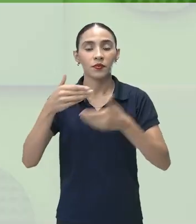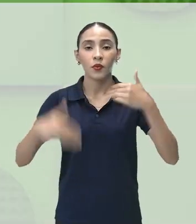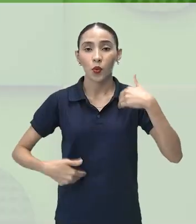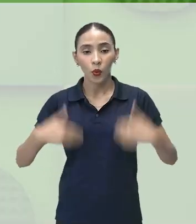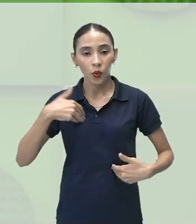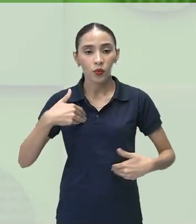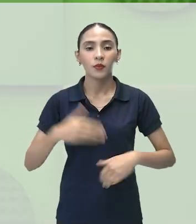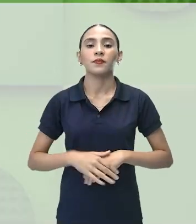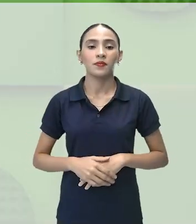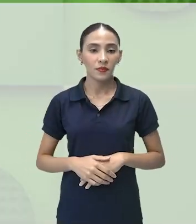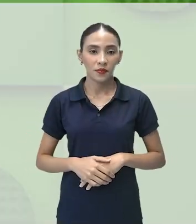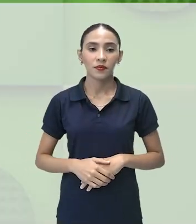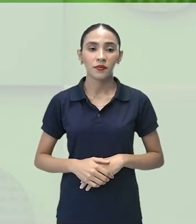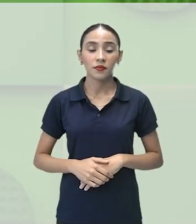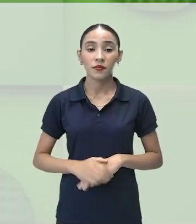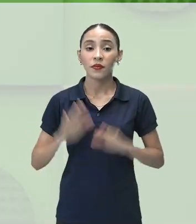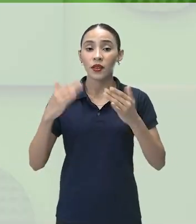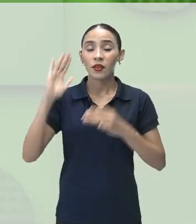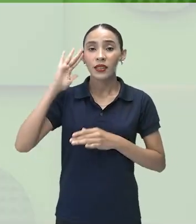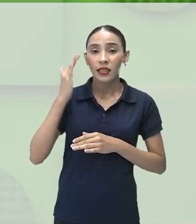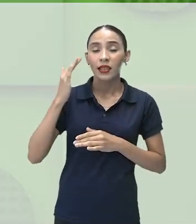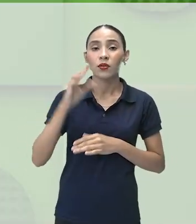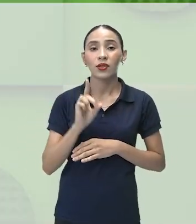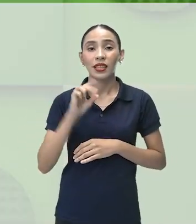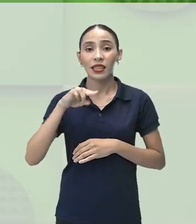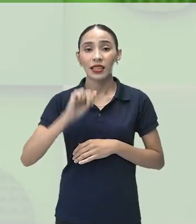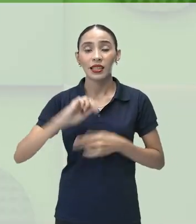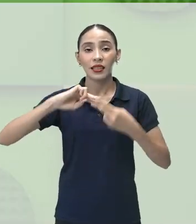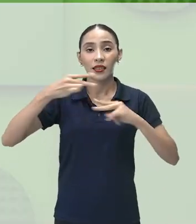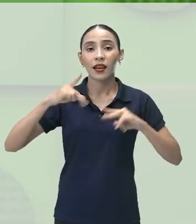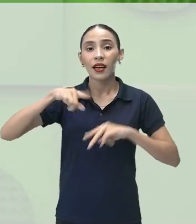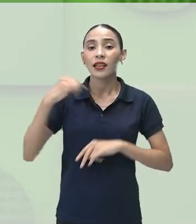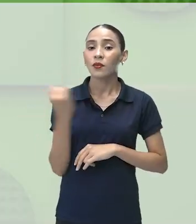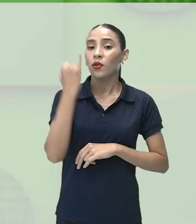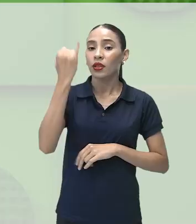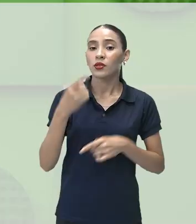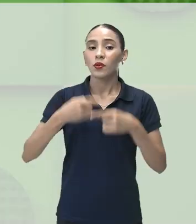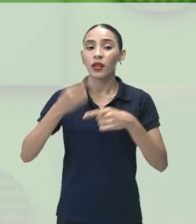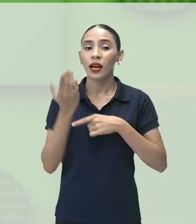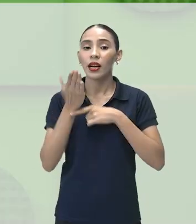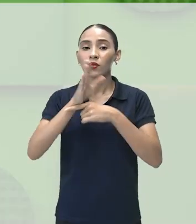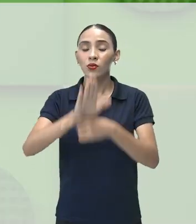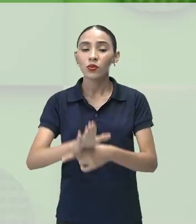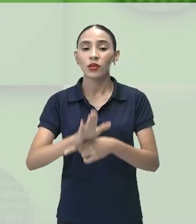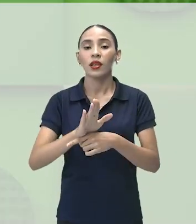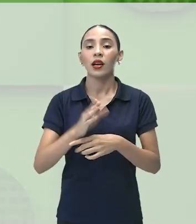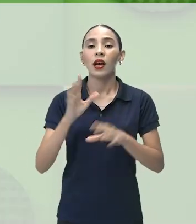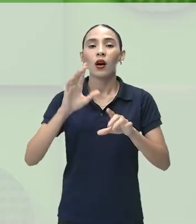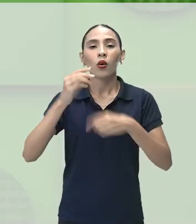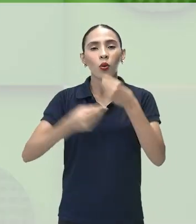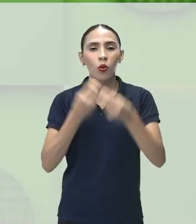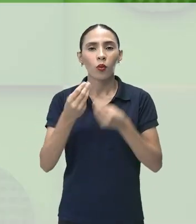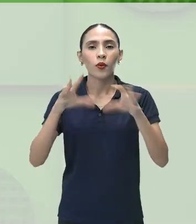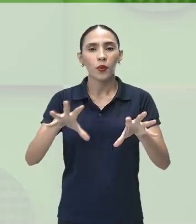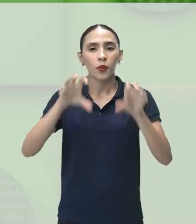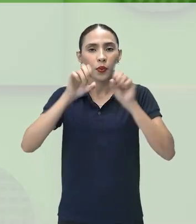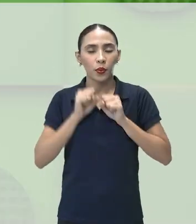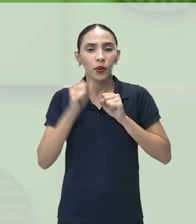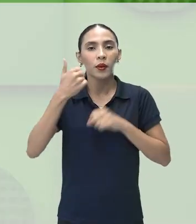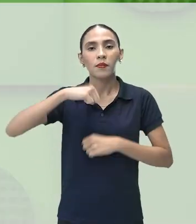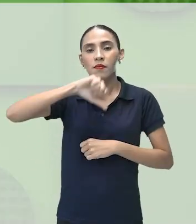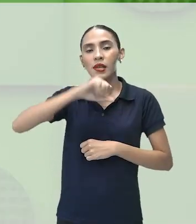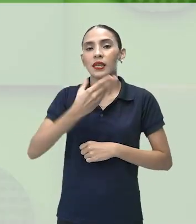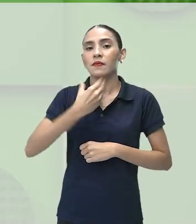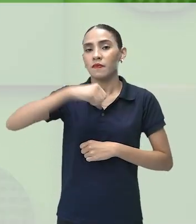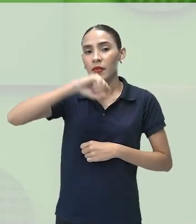do nosso corpo. Entender o DNA é importante porque nos ajuda a compreender como herdamos características dos